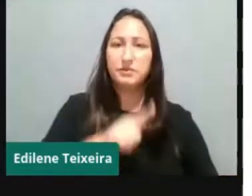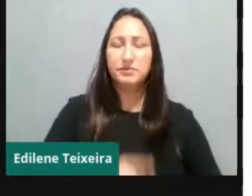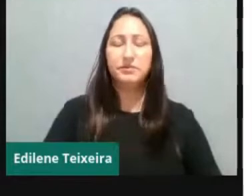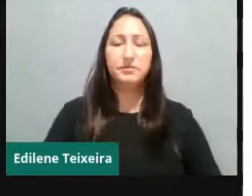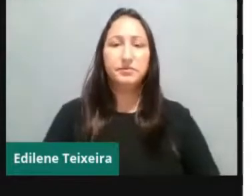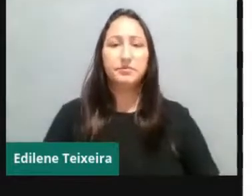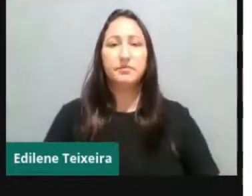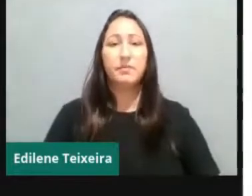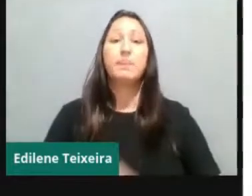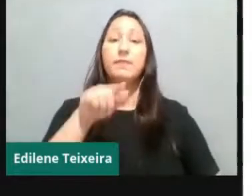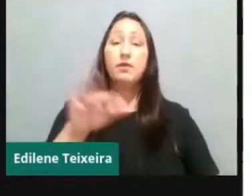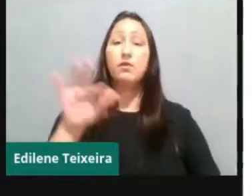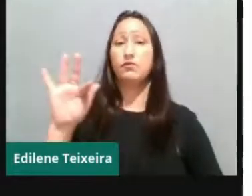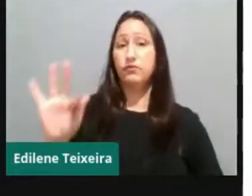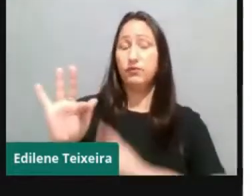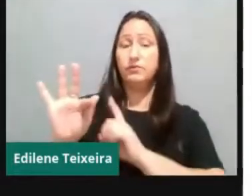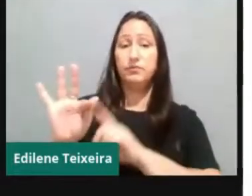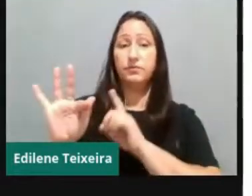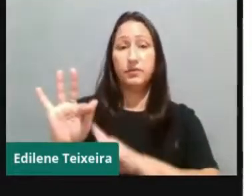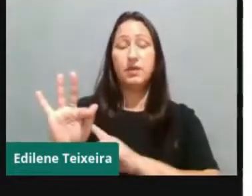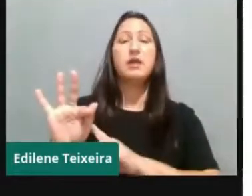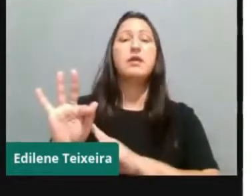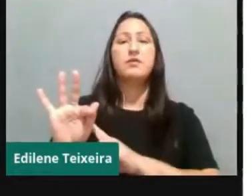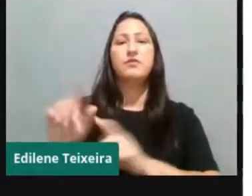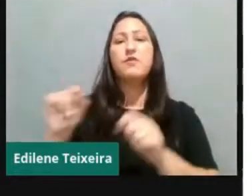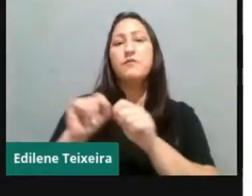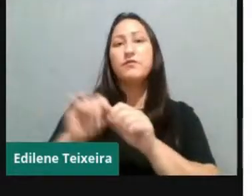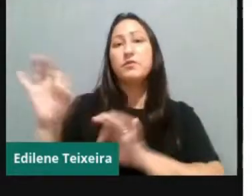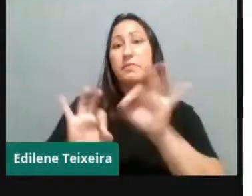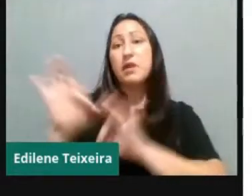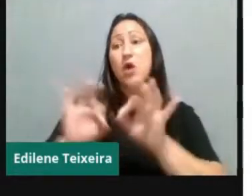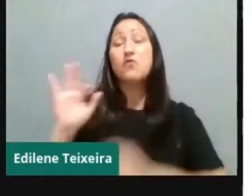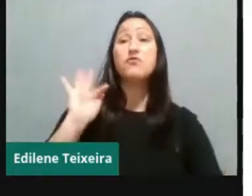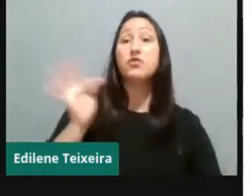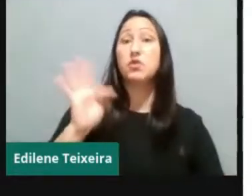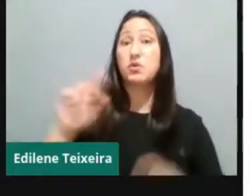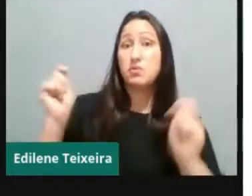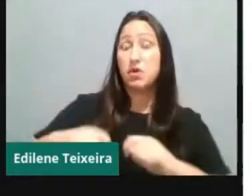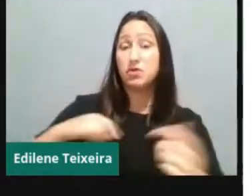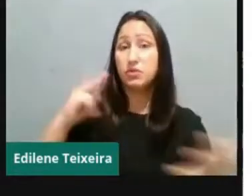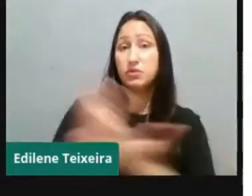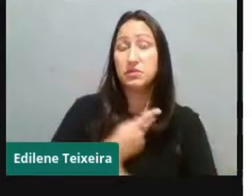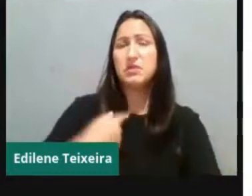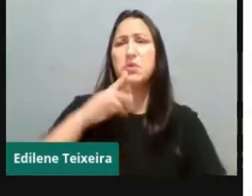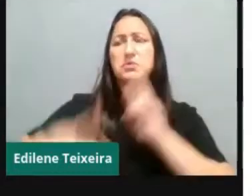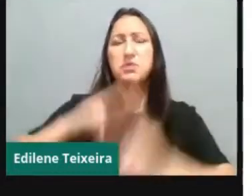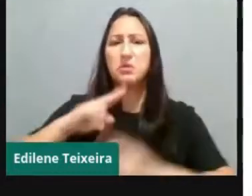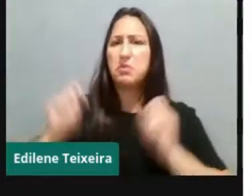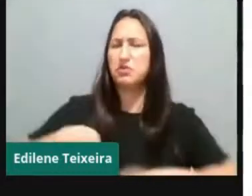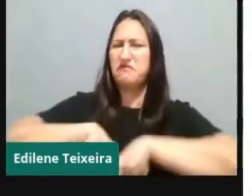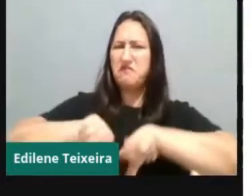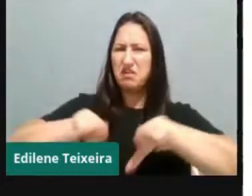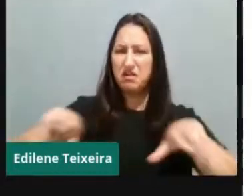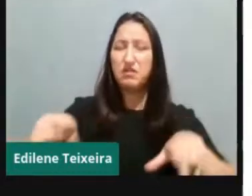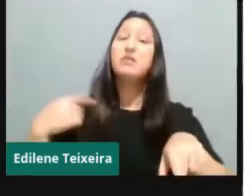essa função de predição, ela vai fazer uma projeção aqui do que é provável, há várias soluções possíveis também, e se eu tiver uma